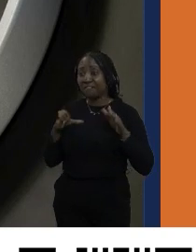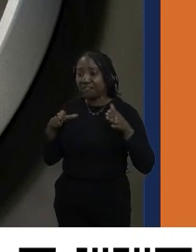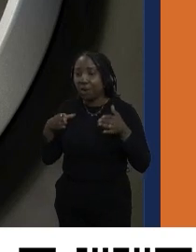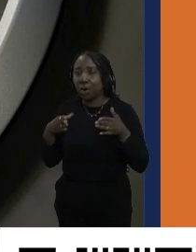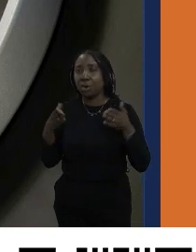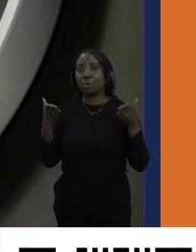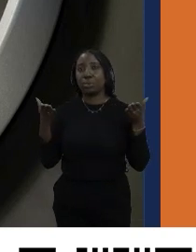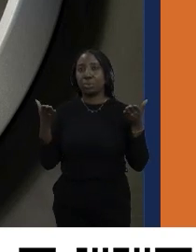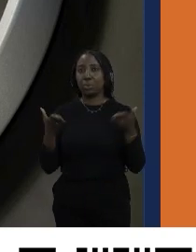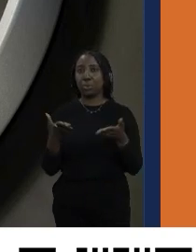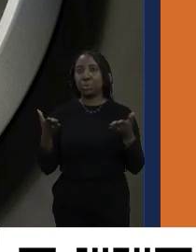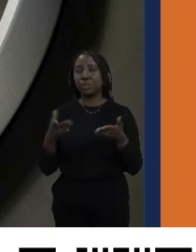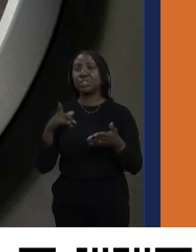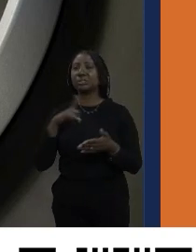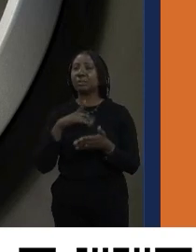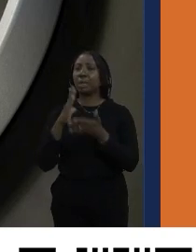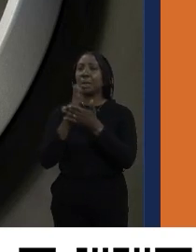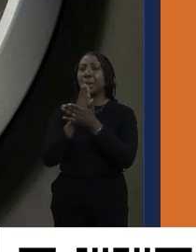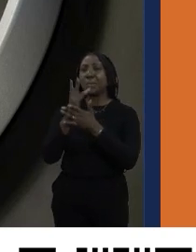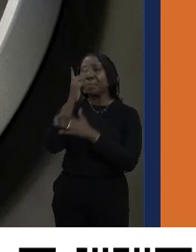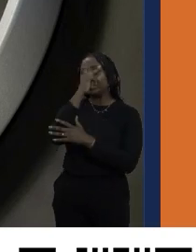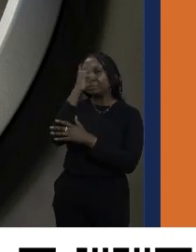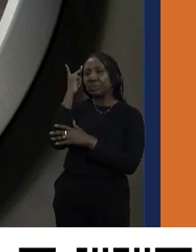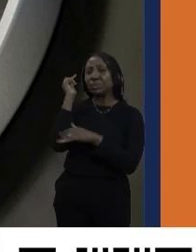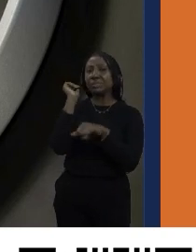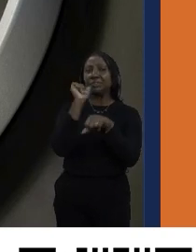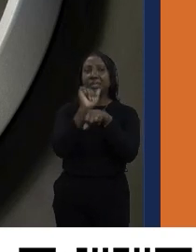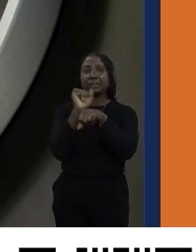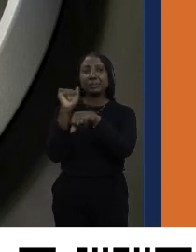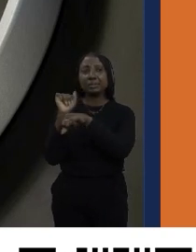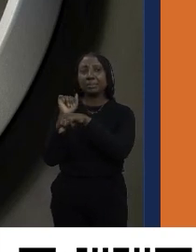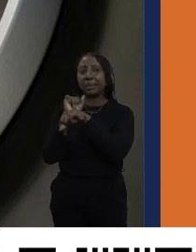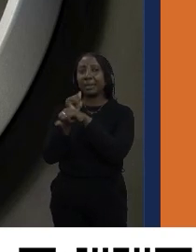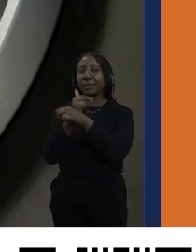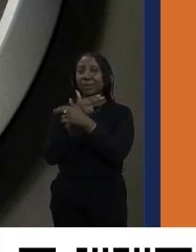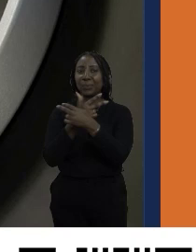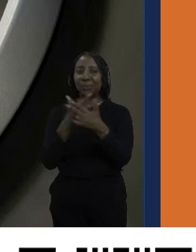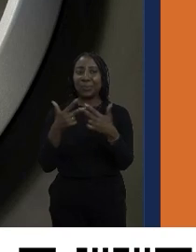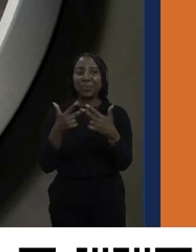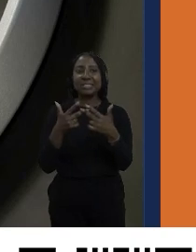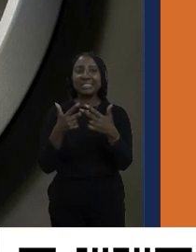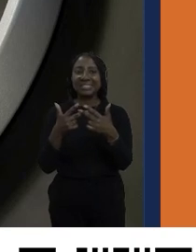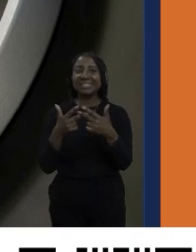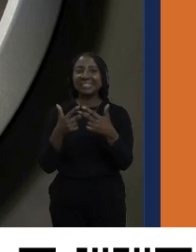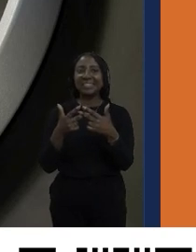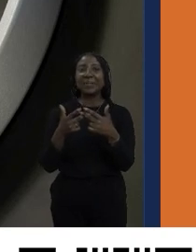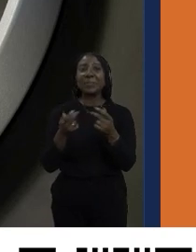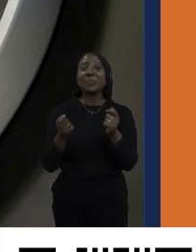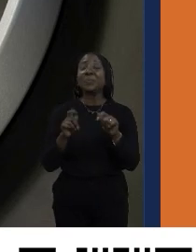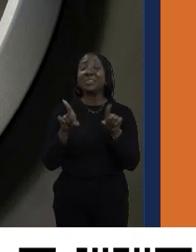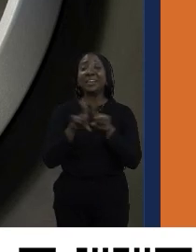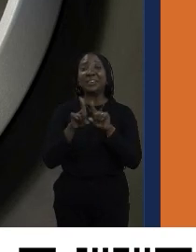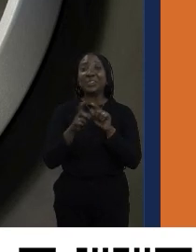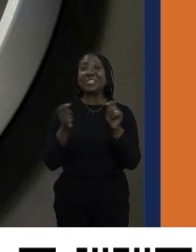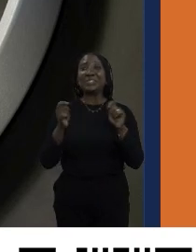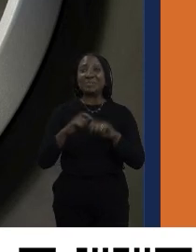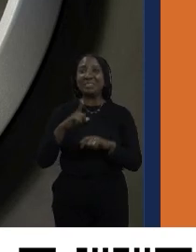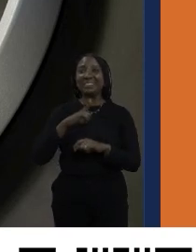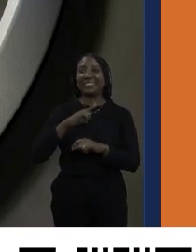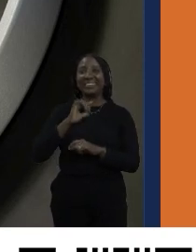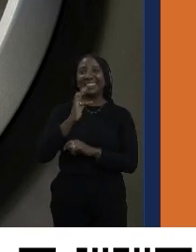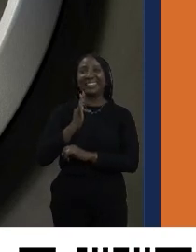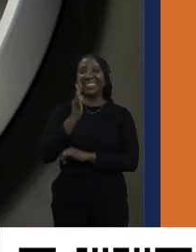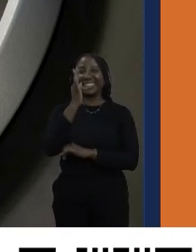agora. Tem muita gente que fica só esperando, né, carregando coisas do passado ou viajando demais no futuro.